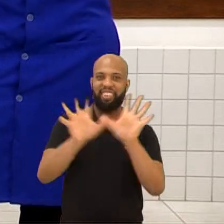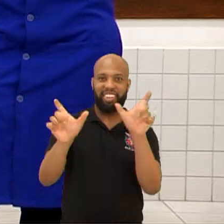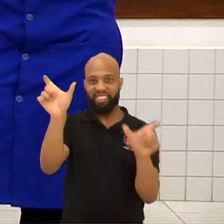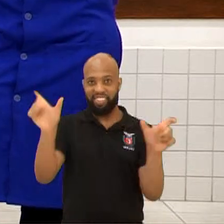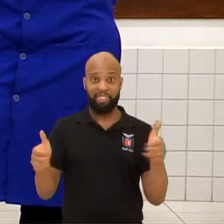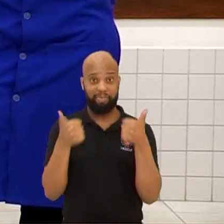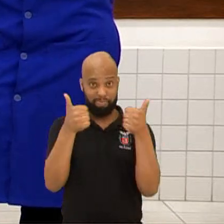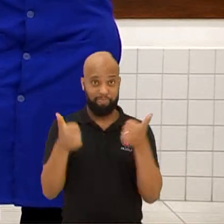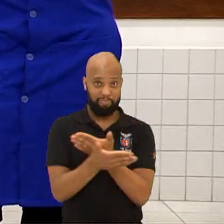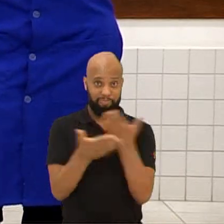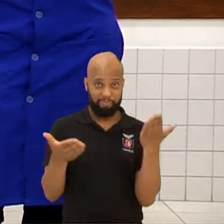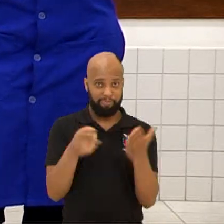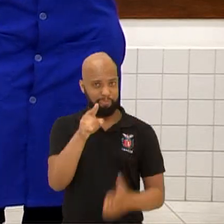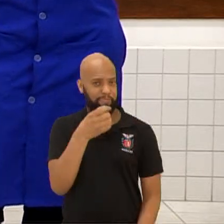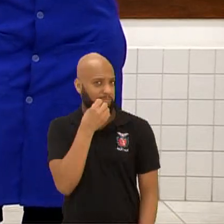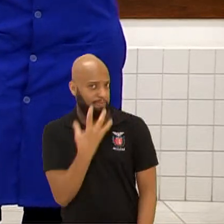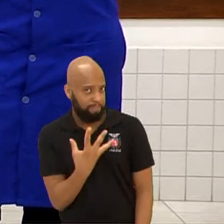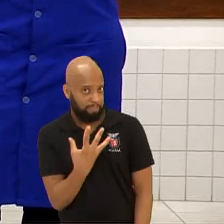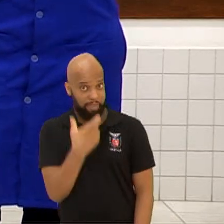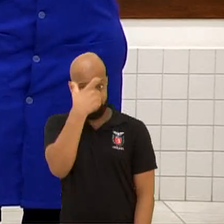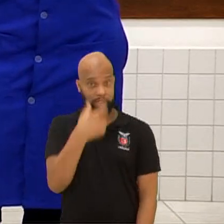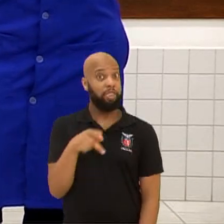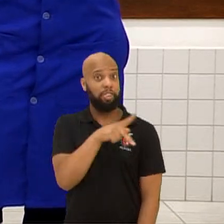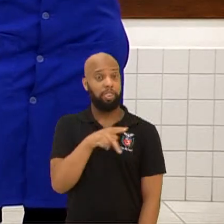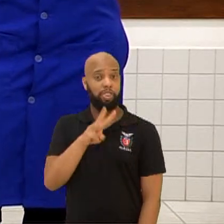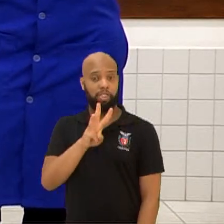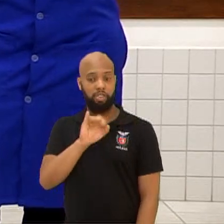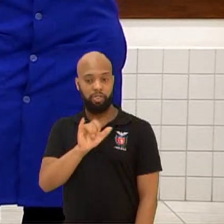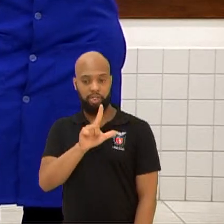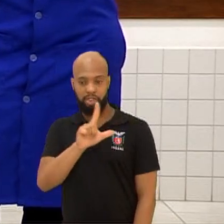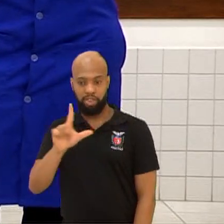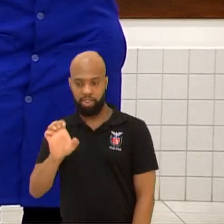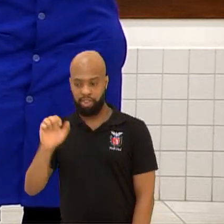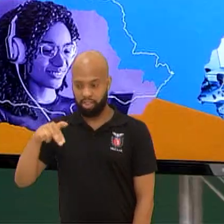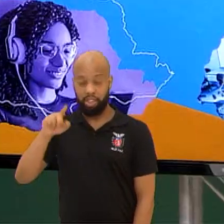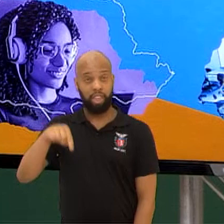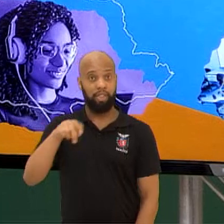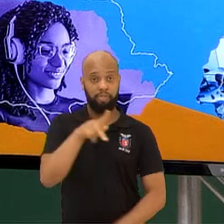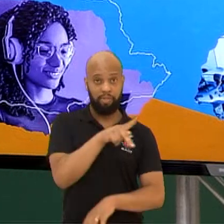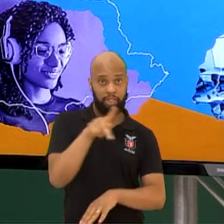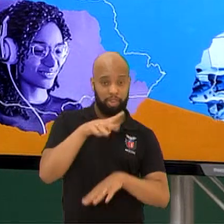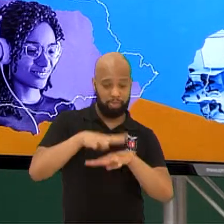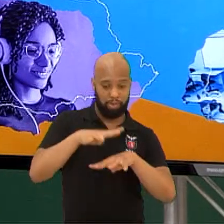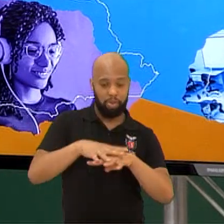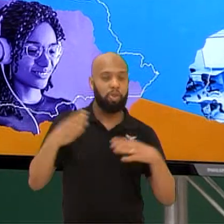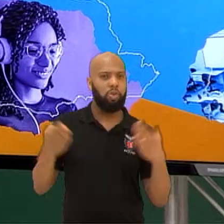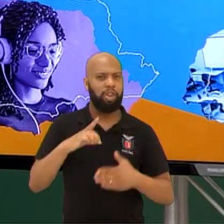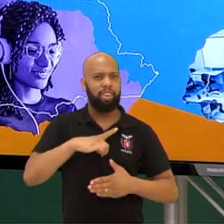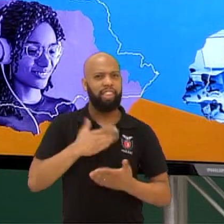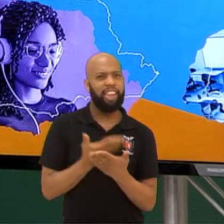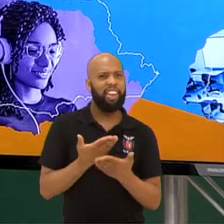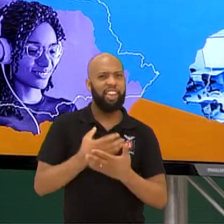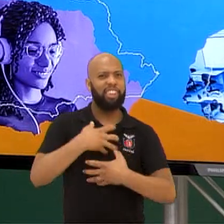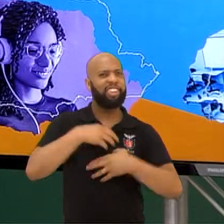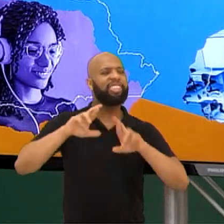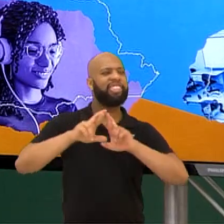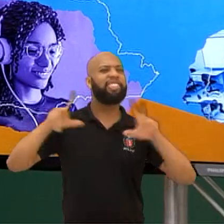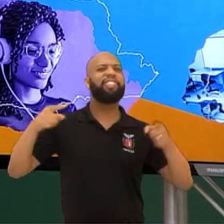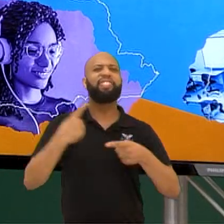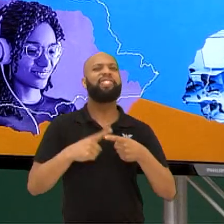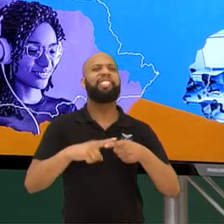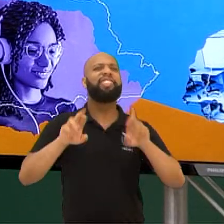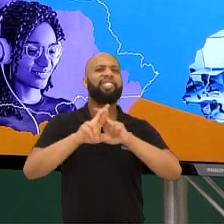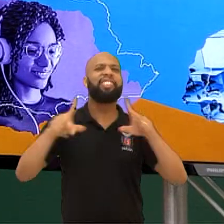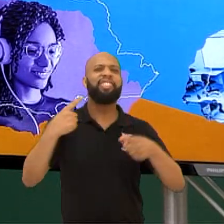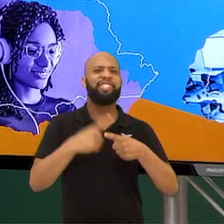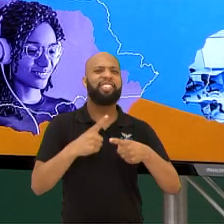Olá, tudo bem? Como estão vocês? Eu sou o professor William, professor de matemática, e hoje teremos uma aula um pouquinho diferente. Por que essa aula é